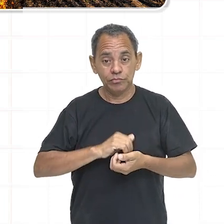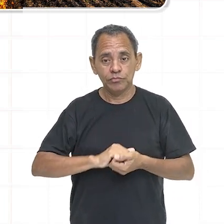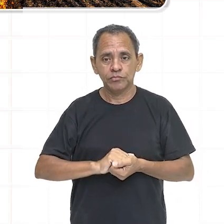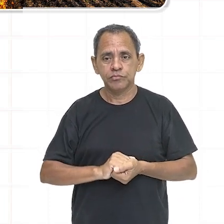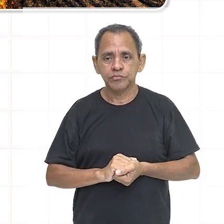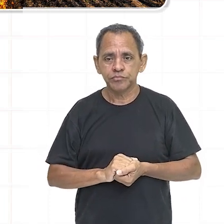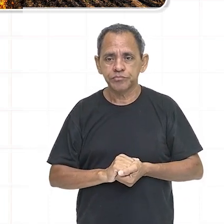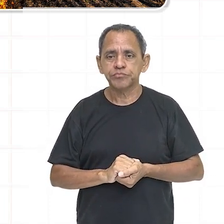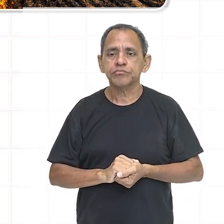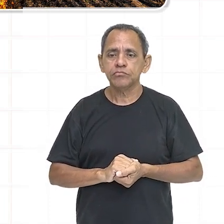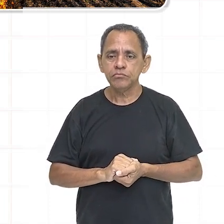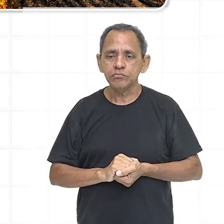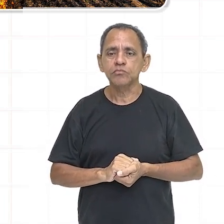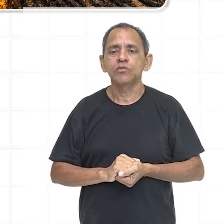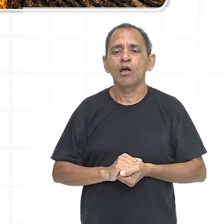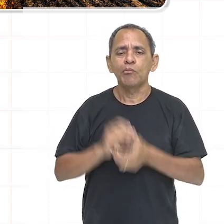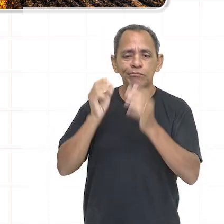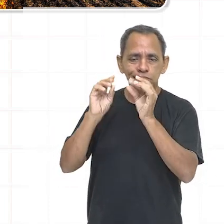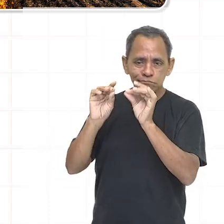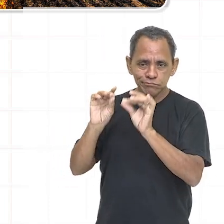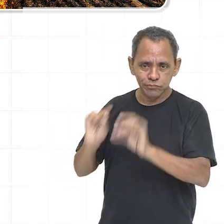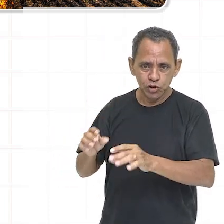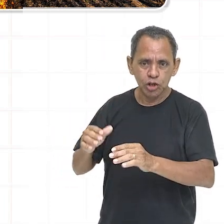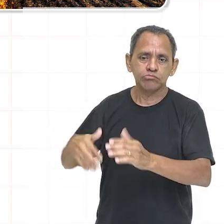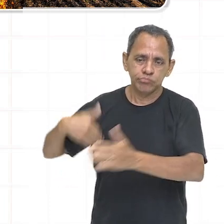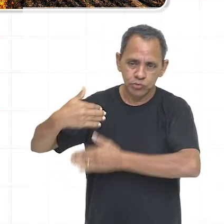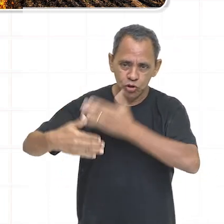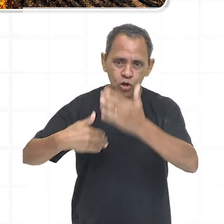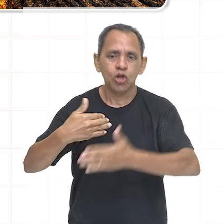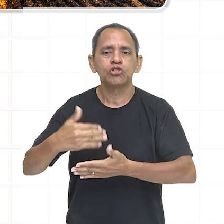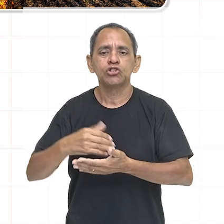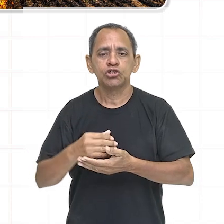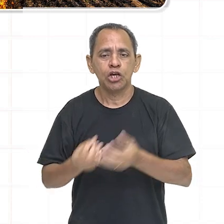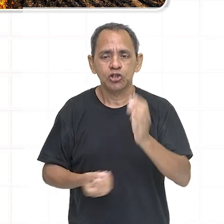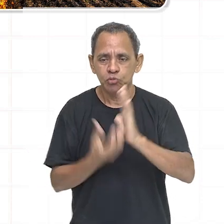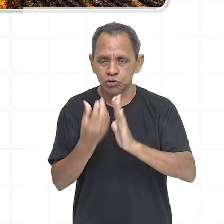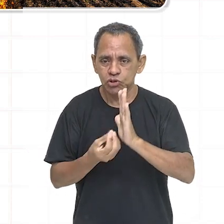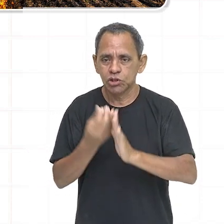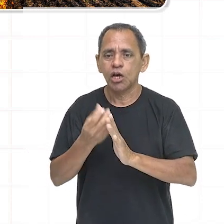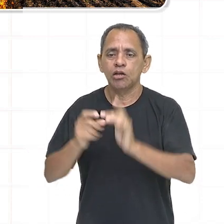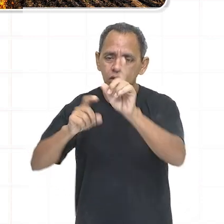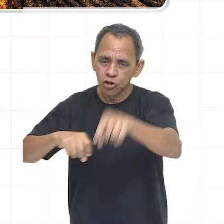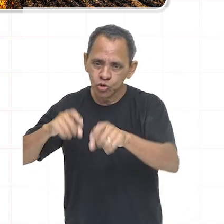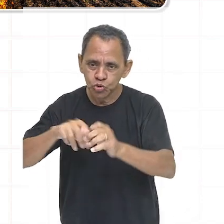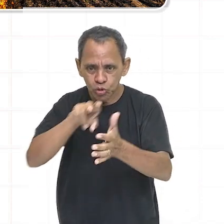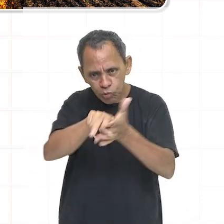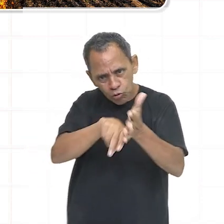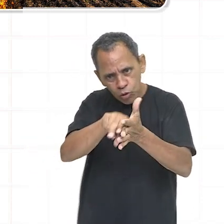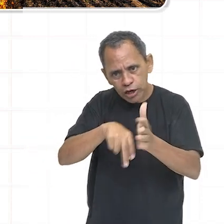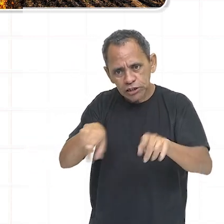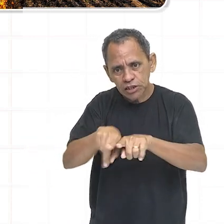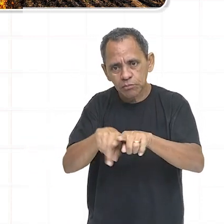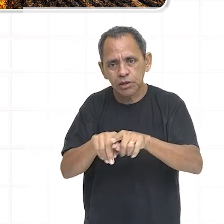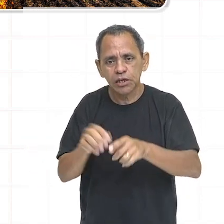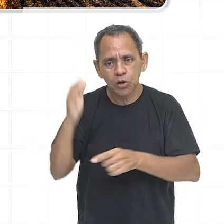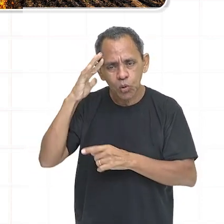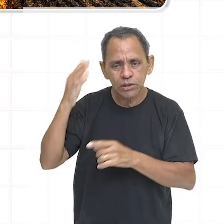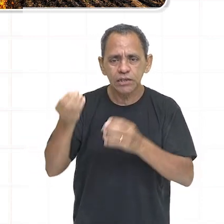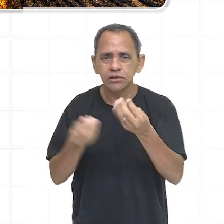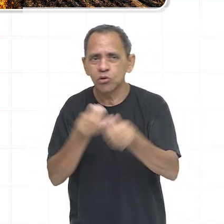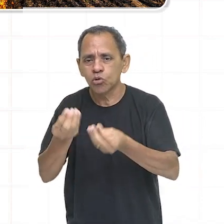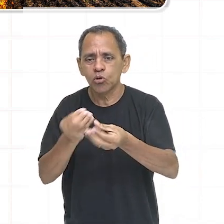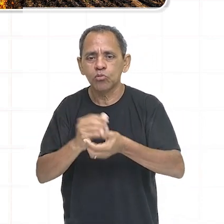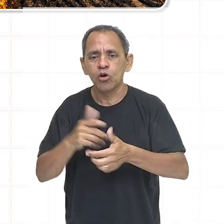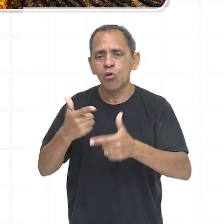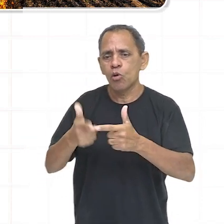prejudicando toda essa parte de produção na agricultura, na pecuária, consequentemente surgindo esse outro problema social